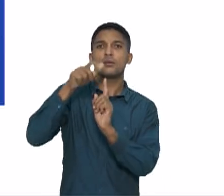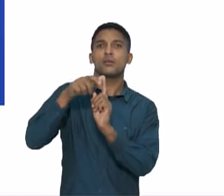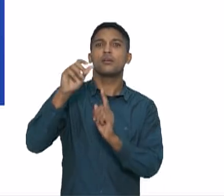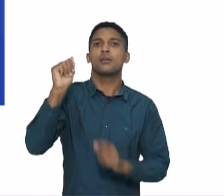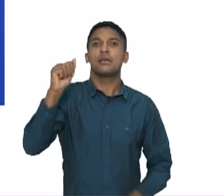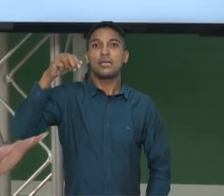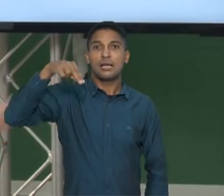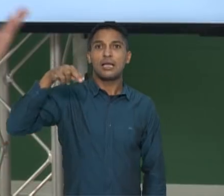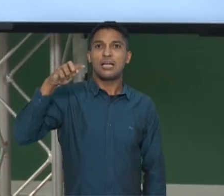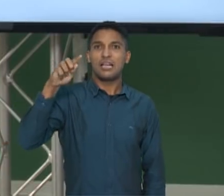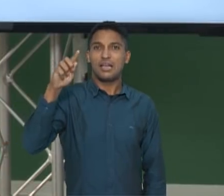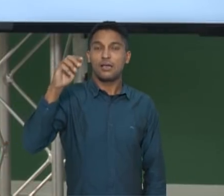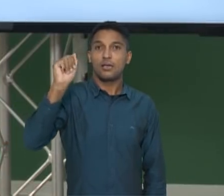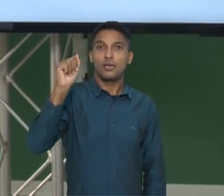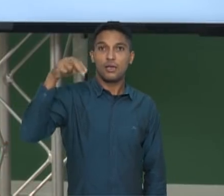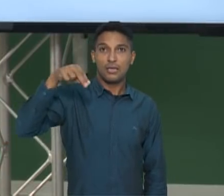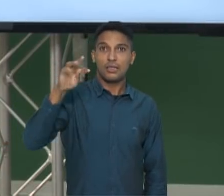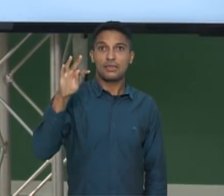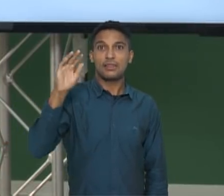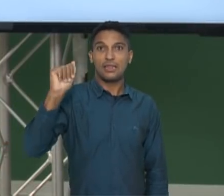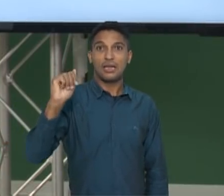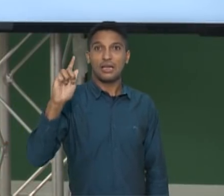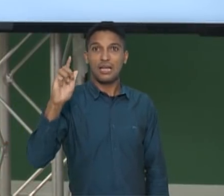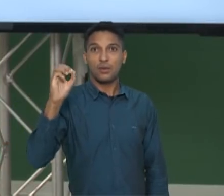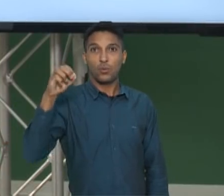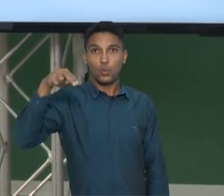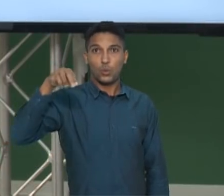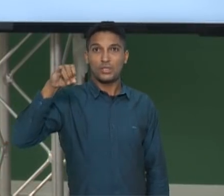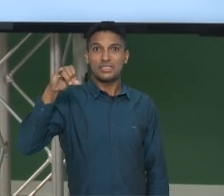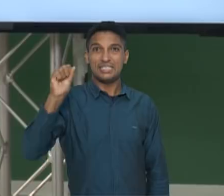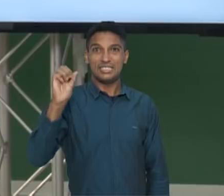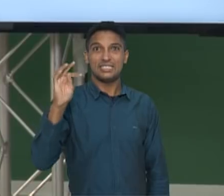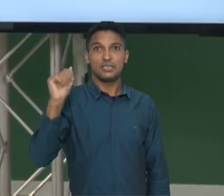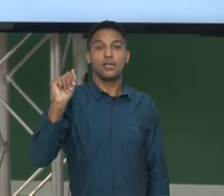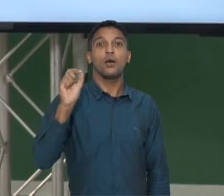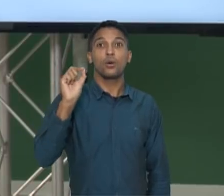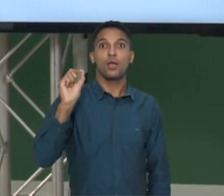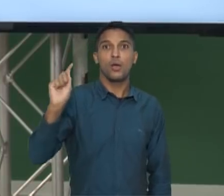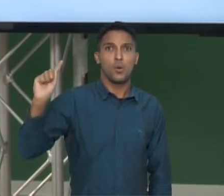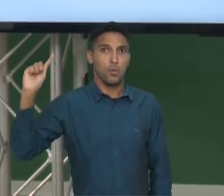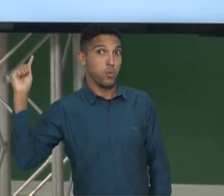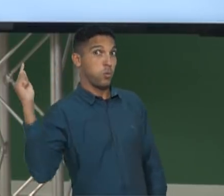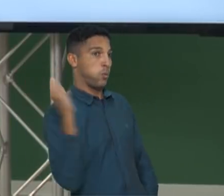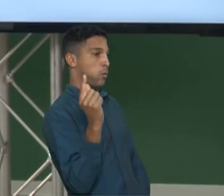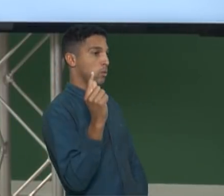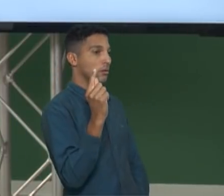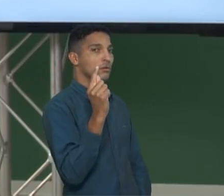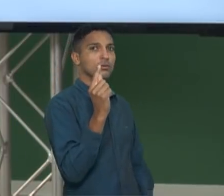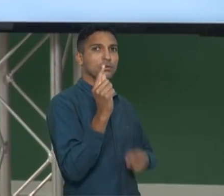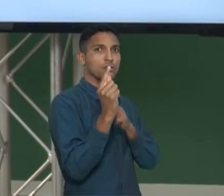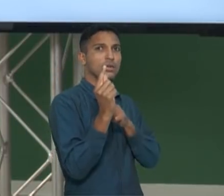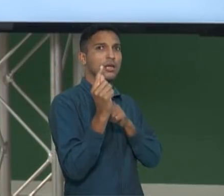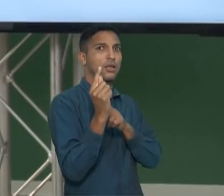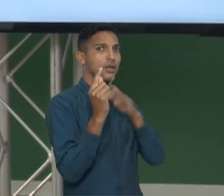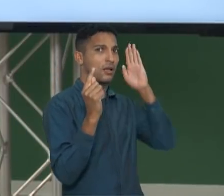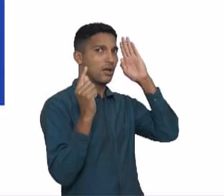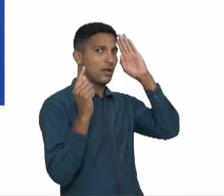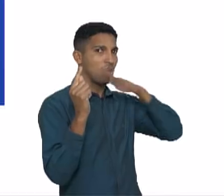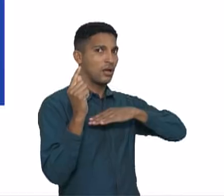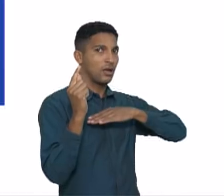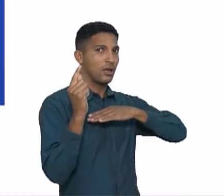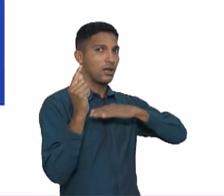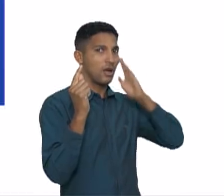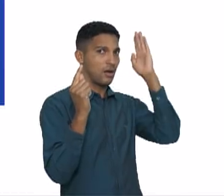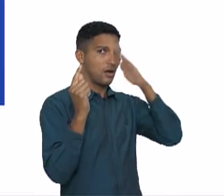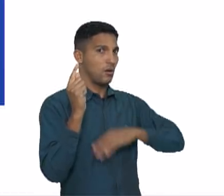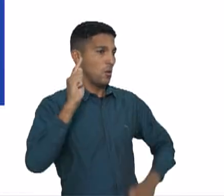é aquele que vem contra o personagem principal, né? Então, cabe a elas, essas personagens que são antagonistas,